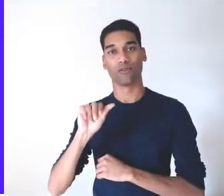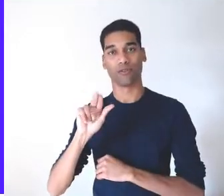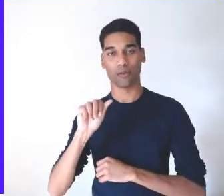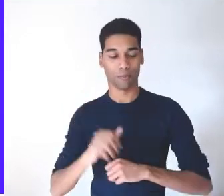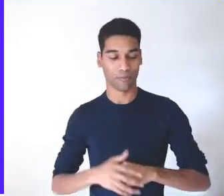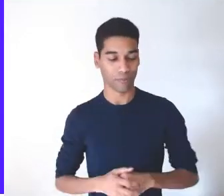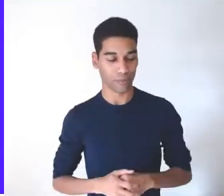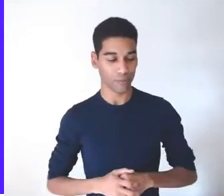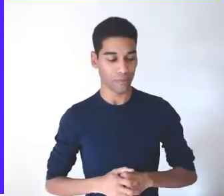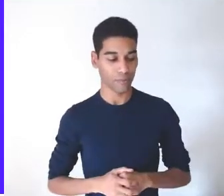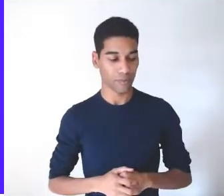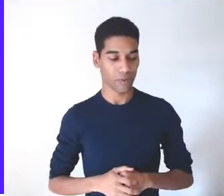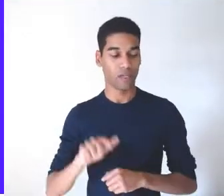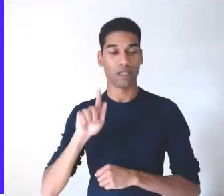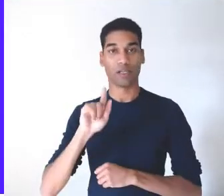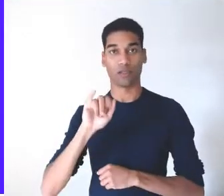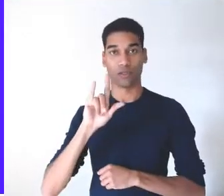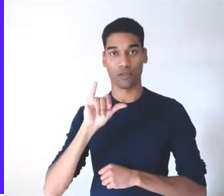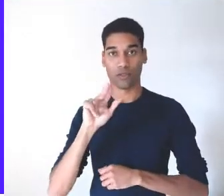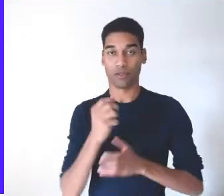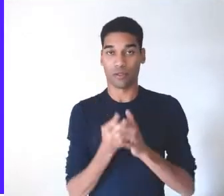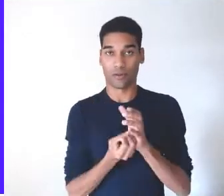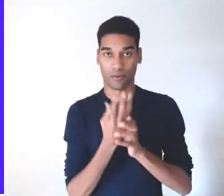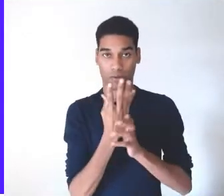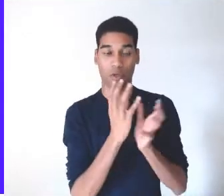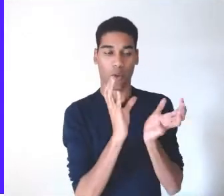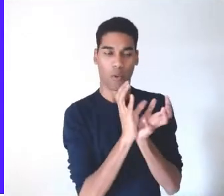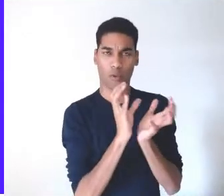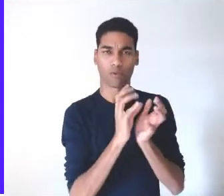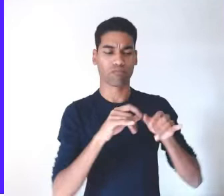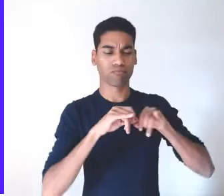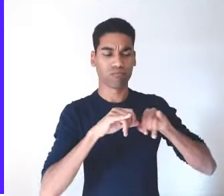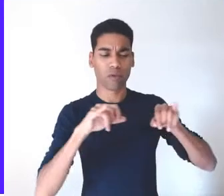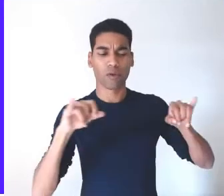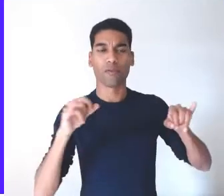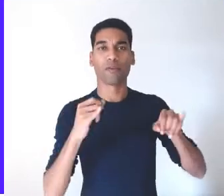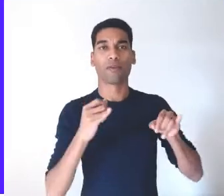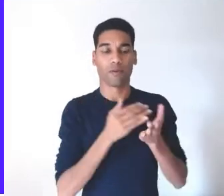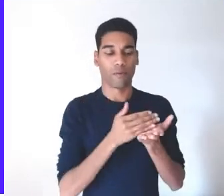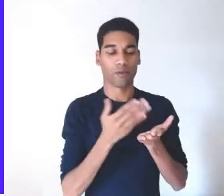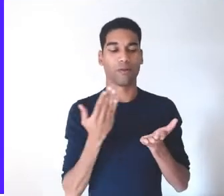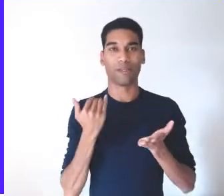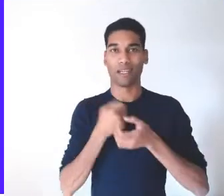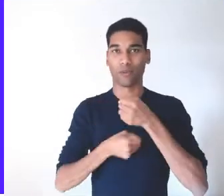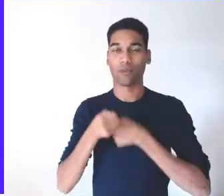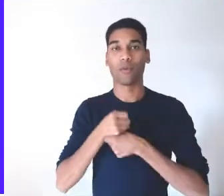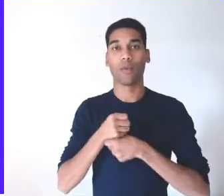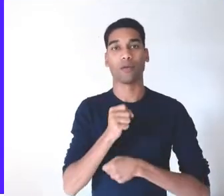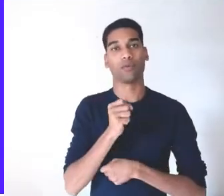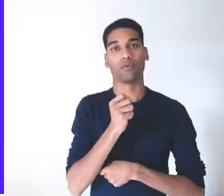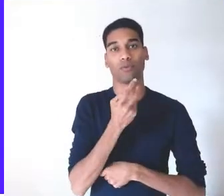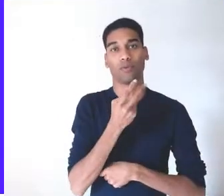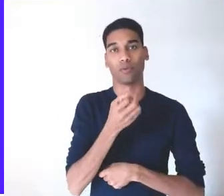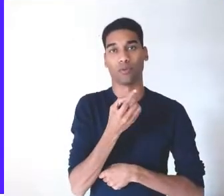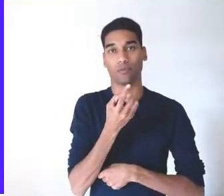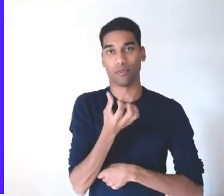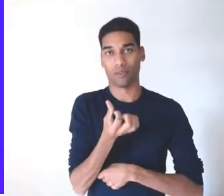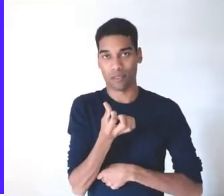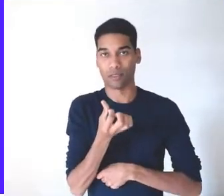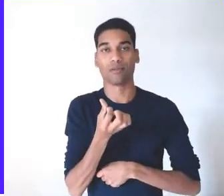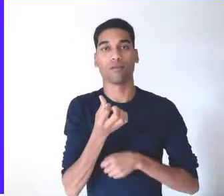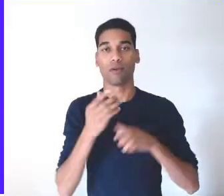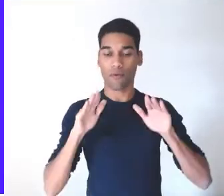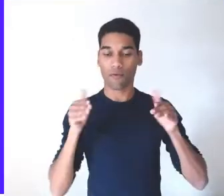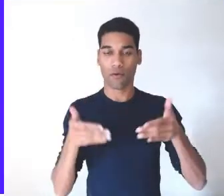da Gênero e Número, organização de mídia criada em 2016, que produz jornalismo de dados com recorte de gênero e de